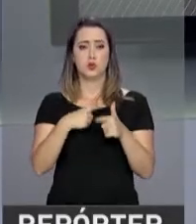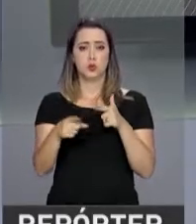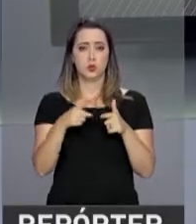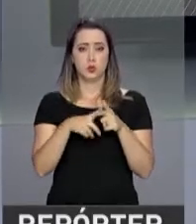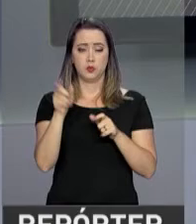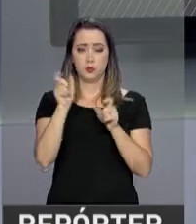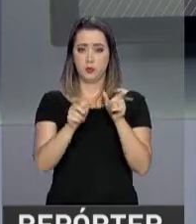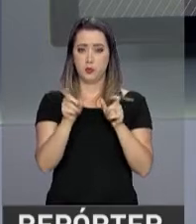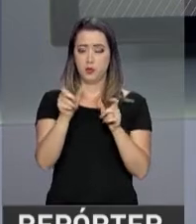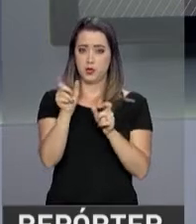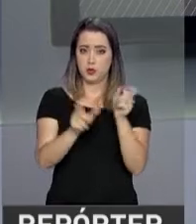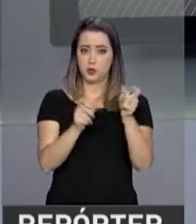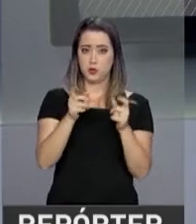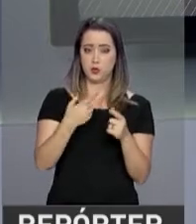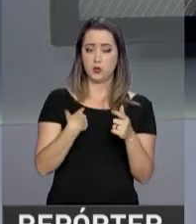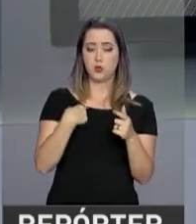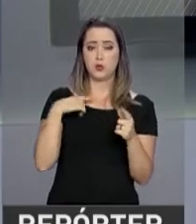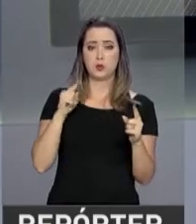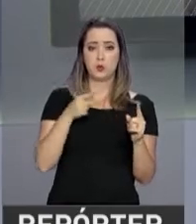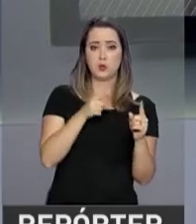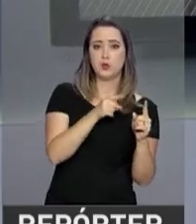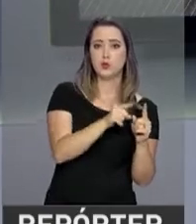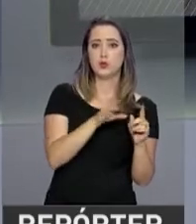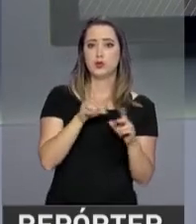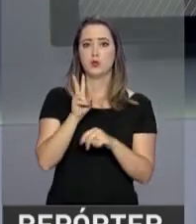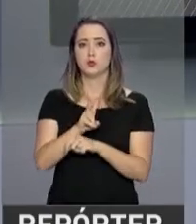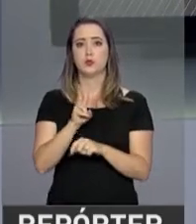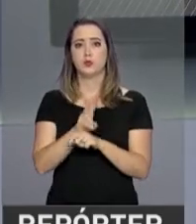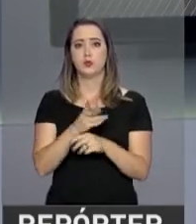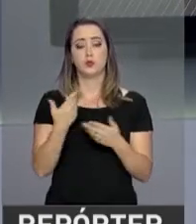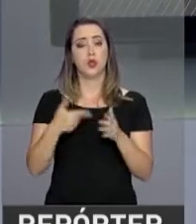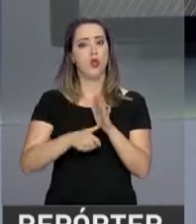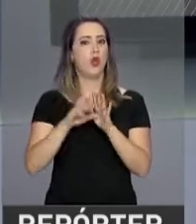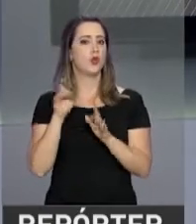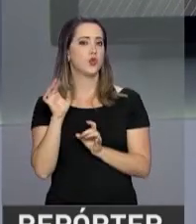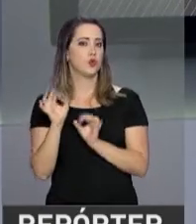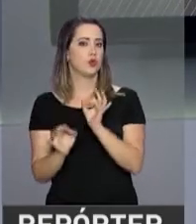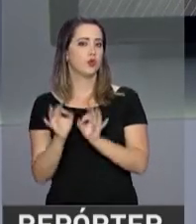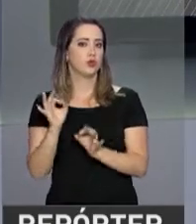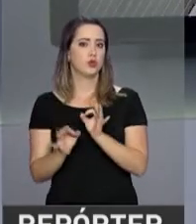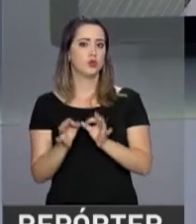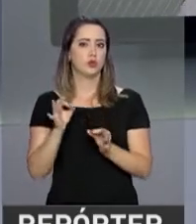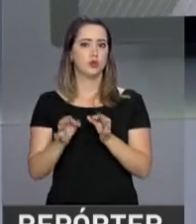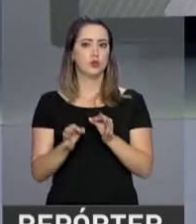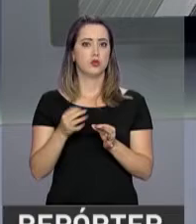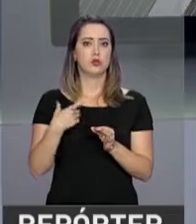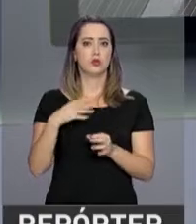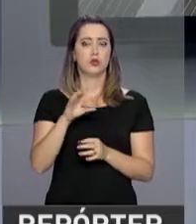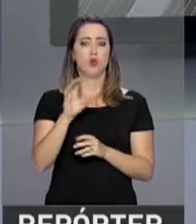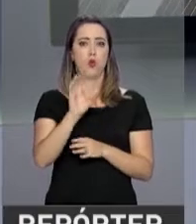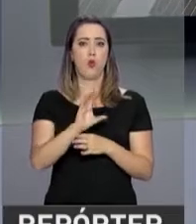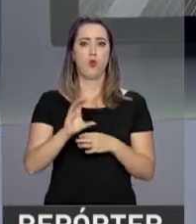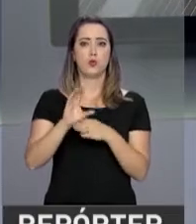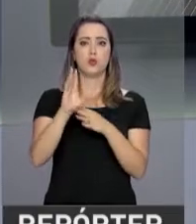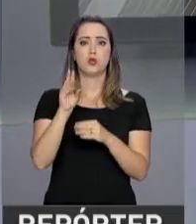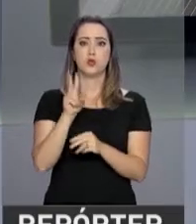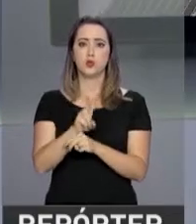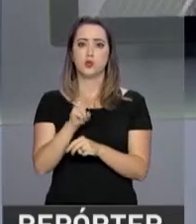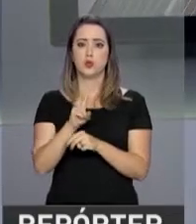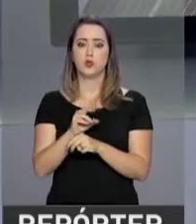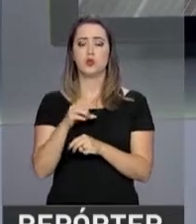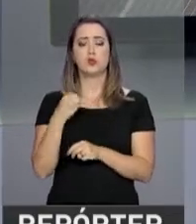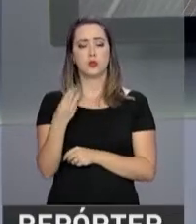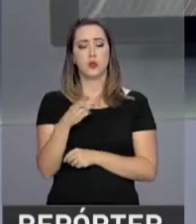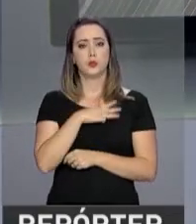ameaçados no programa de proteção antes a função era do poder judiciário conselhos tutelares e ministério público